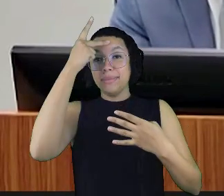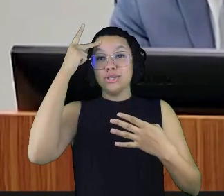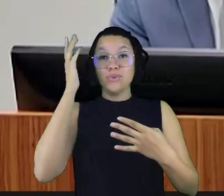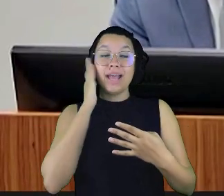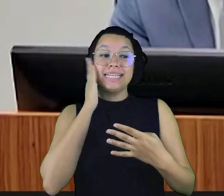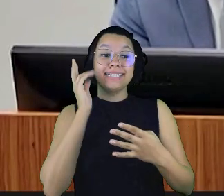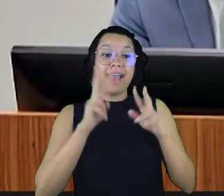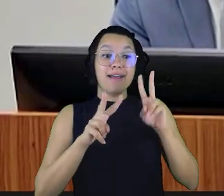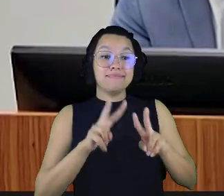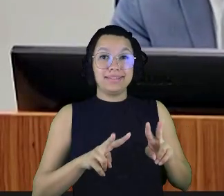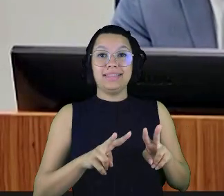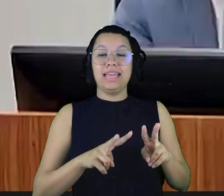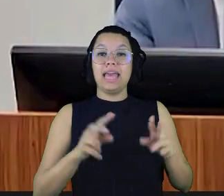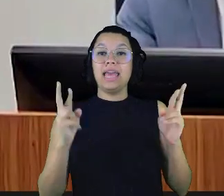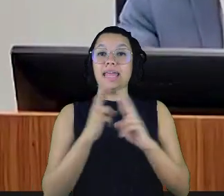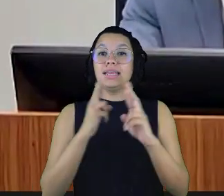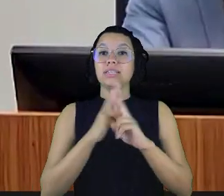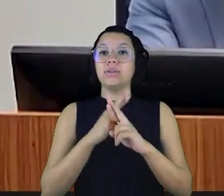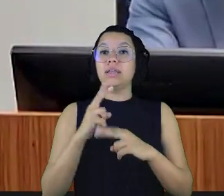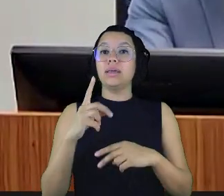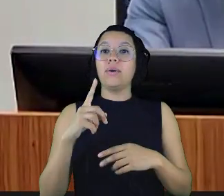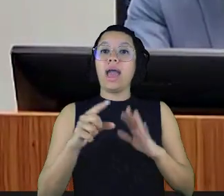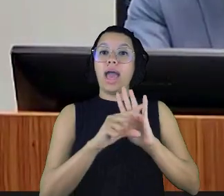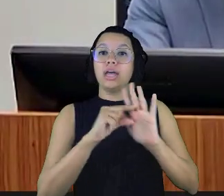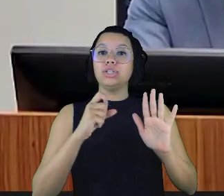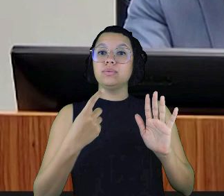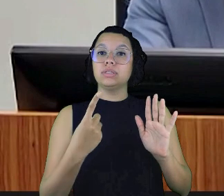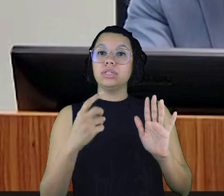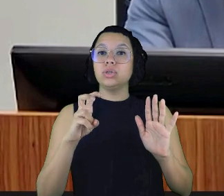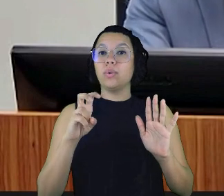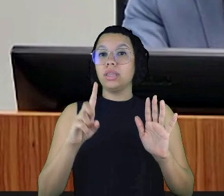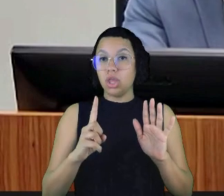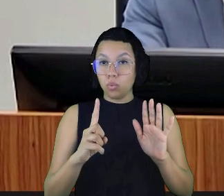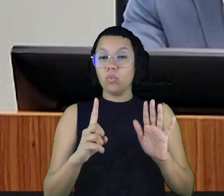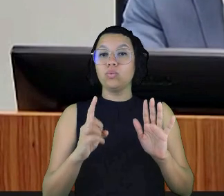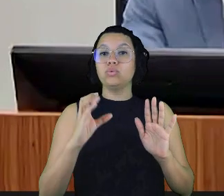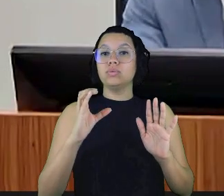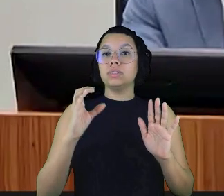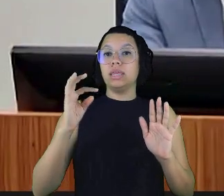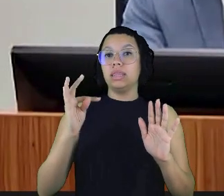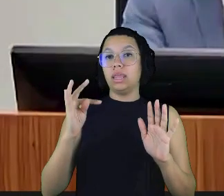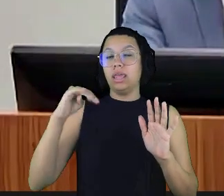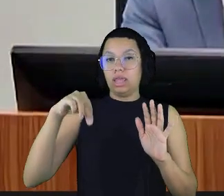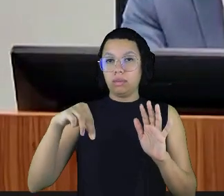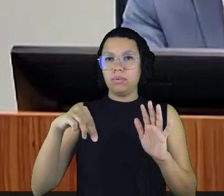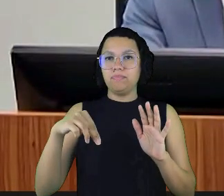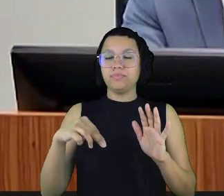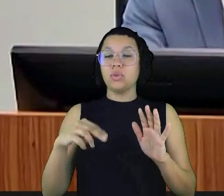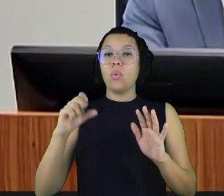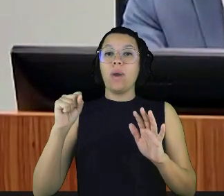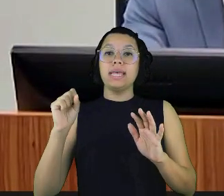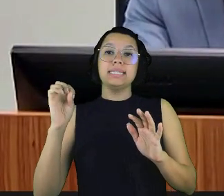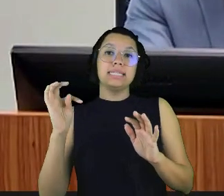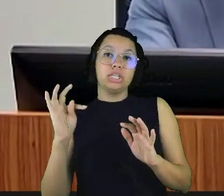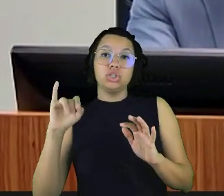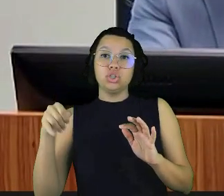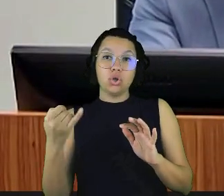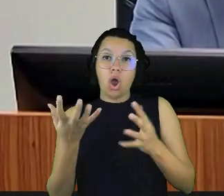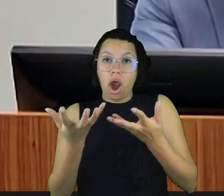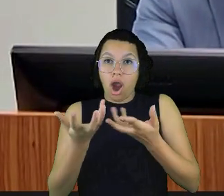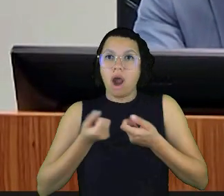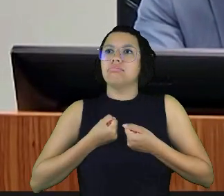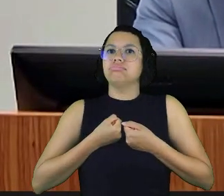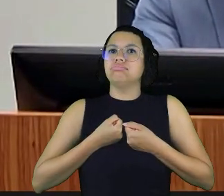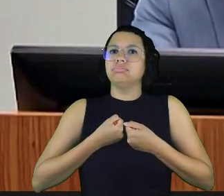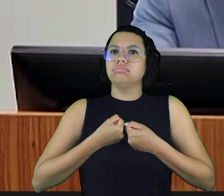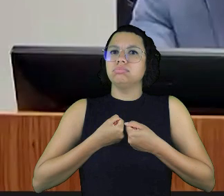artigo 151 do CTN. E o STJ toma como mantra a sua posição.